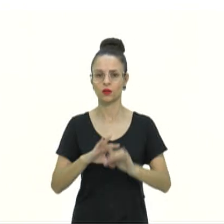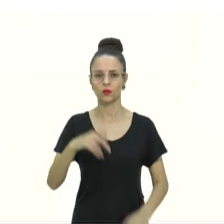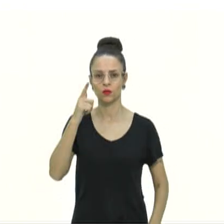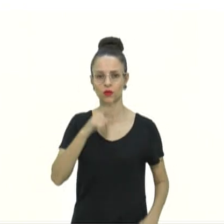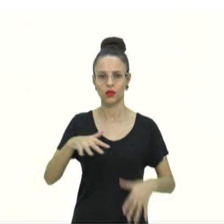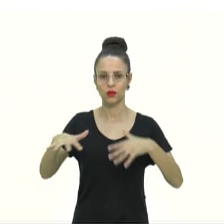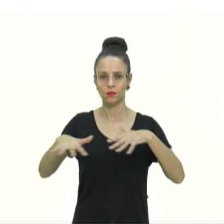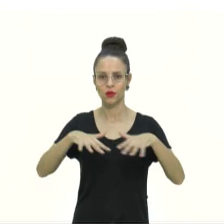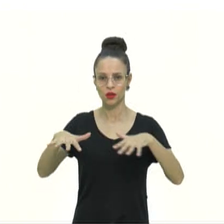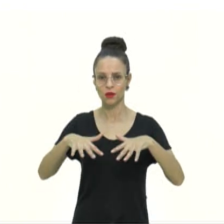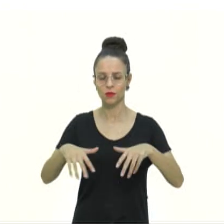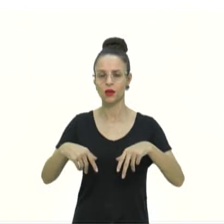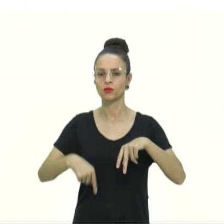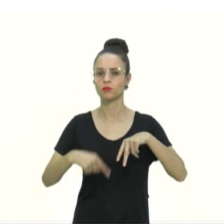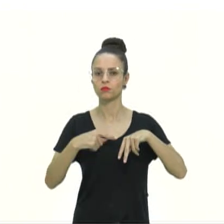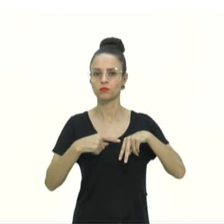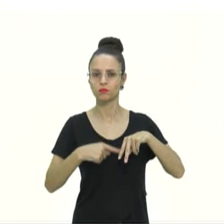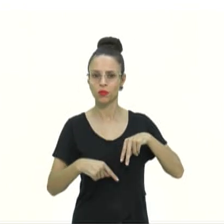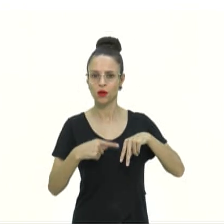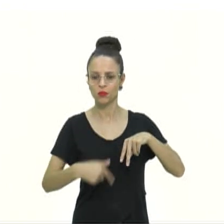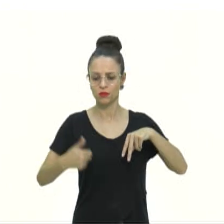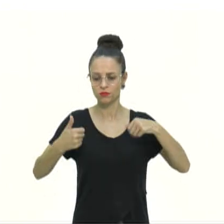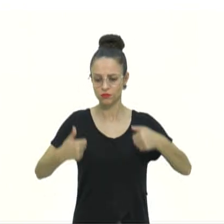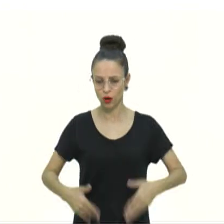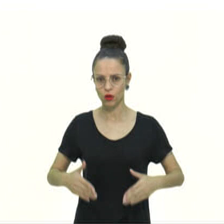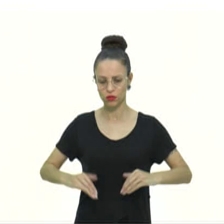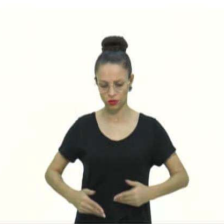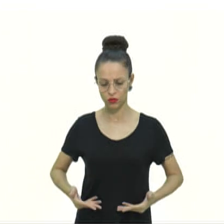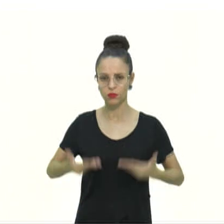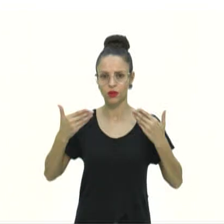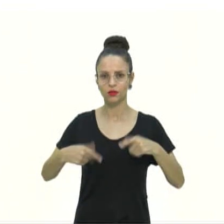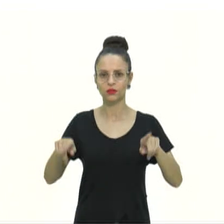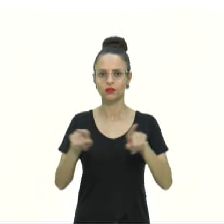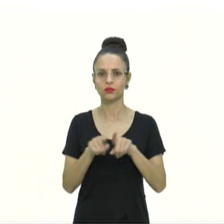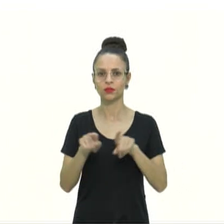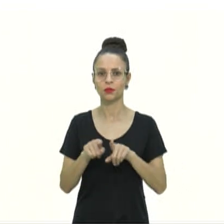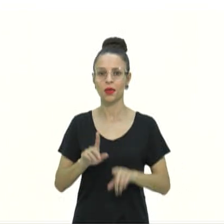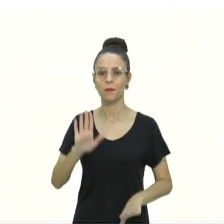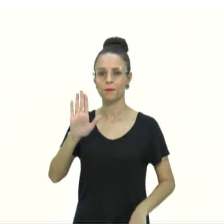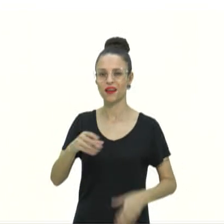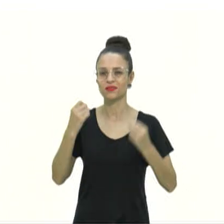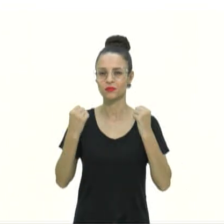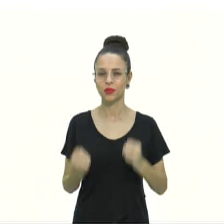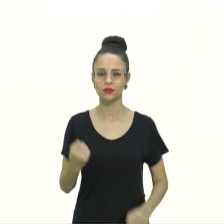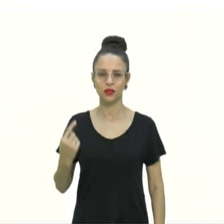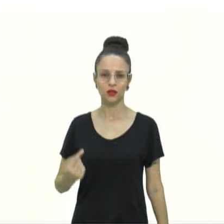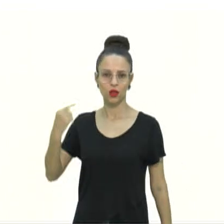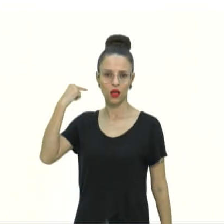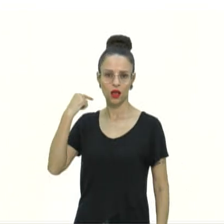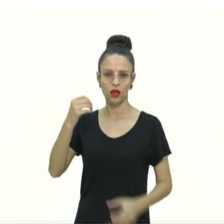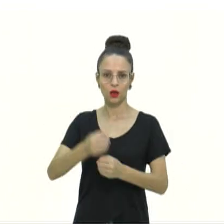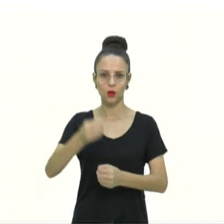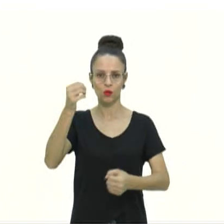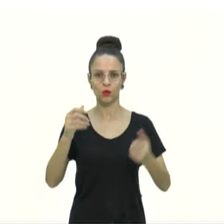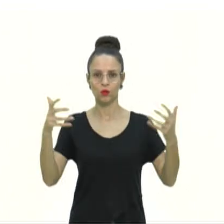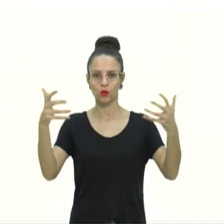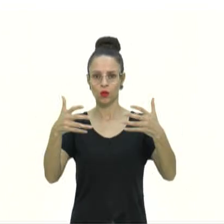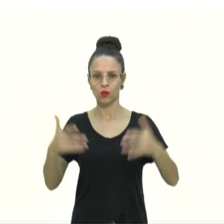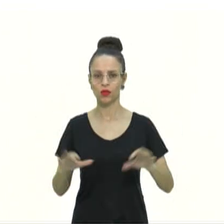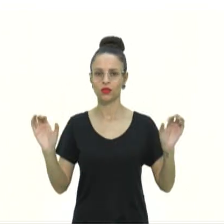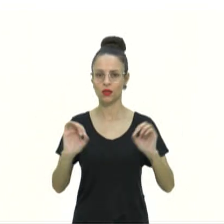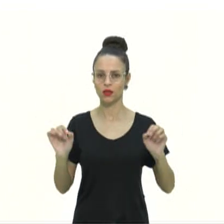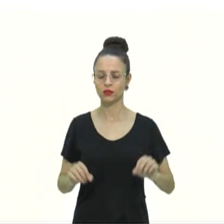nos membros inferiores e superiores sem movimentos compensatórios da coluna ou da pelve, permitindo que a força